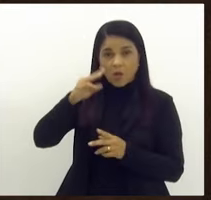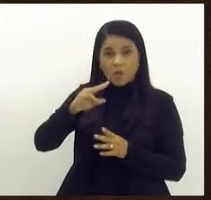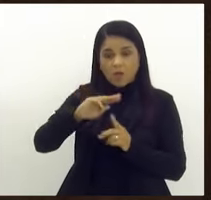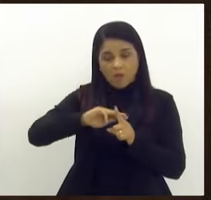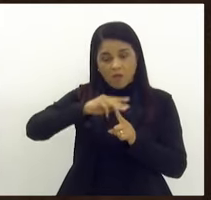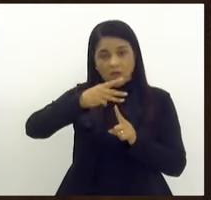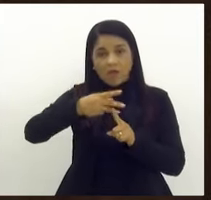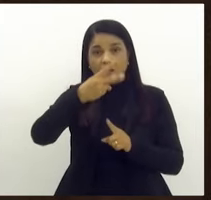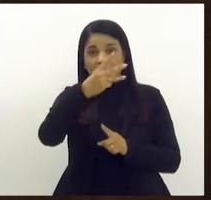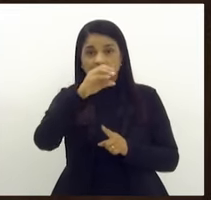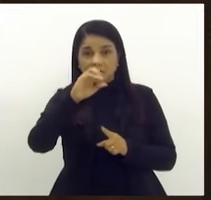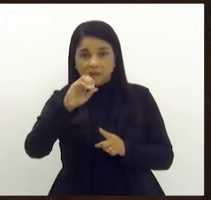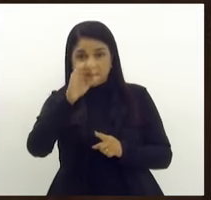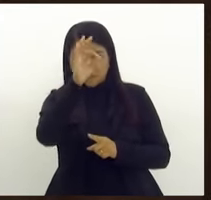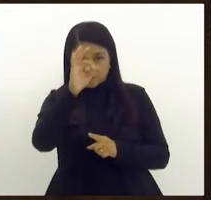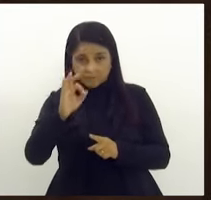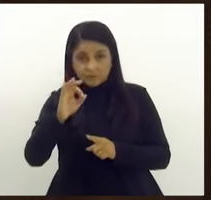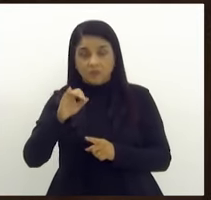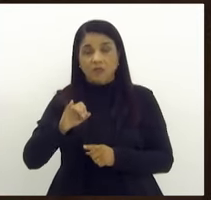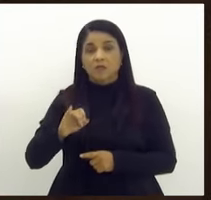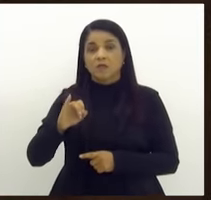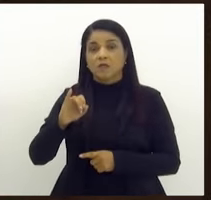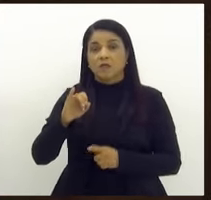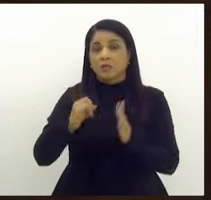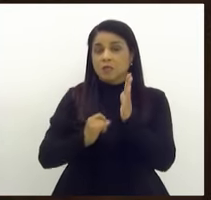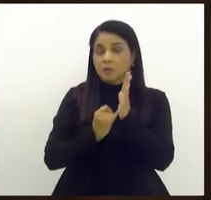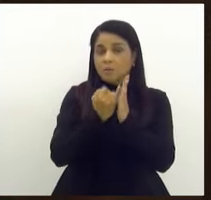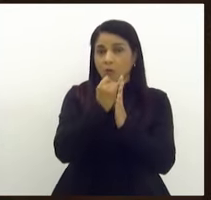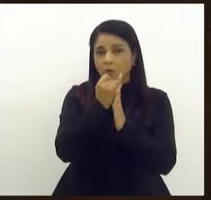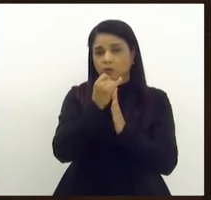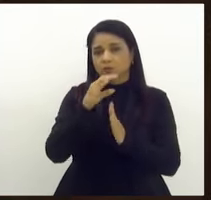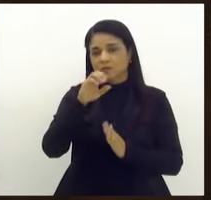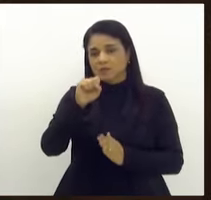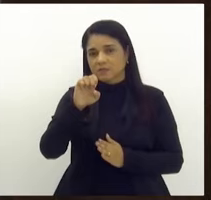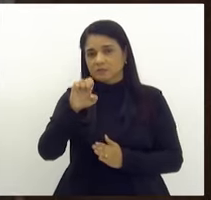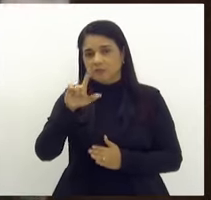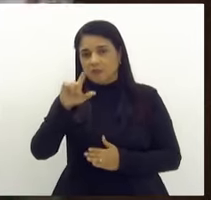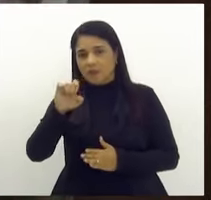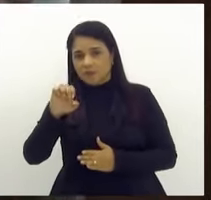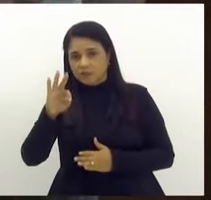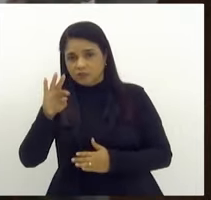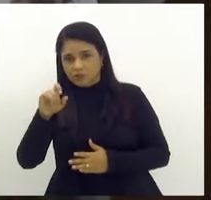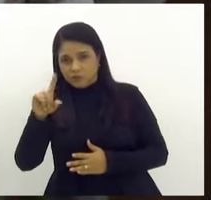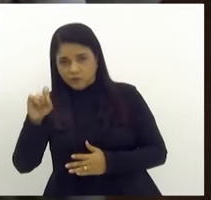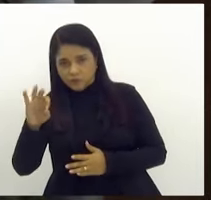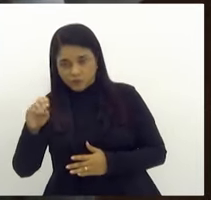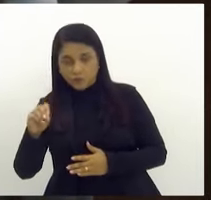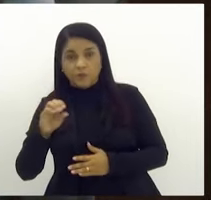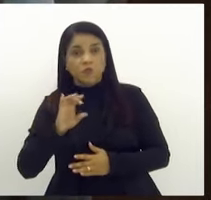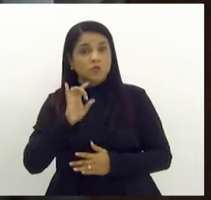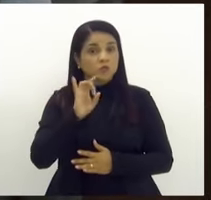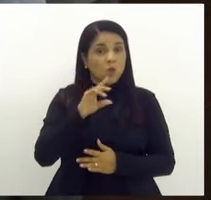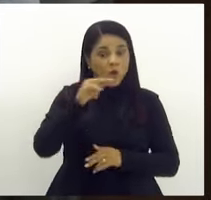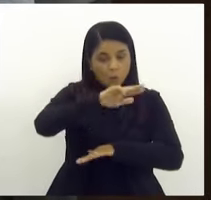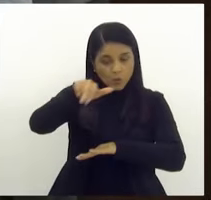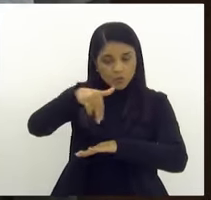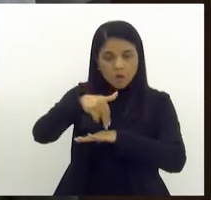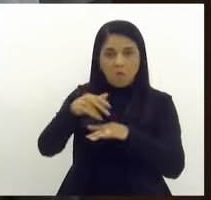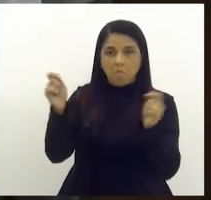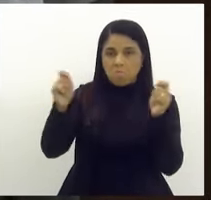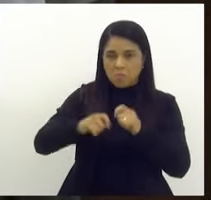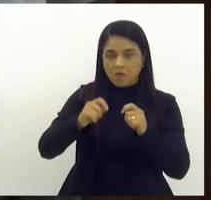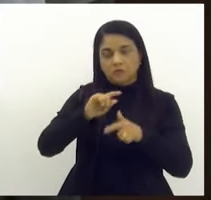imposto seletivo que depois da reforma tributária só a união poderá dispor que lá no Congresso